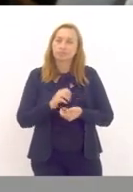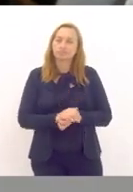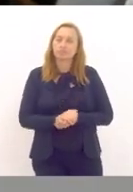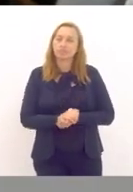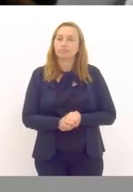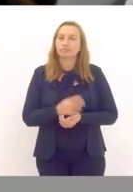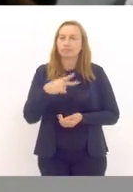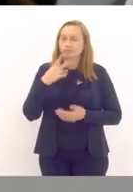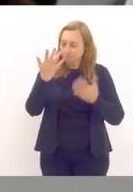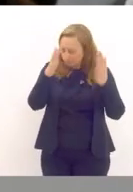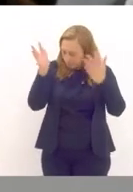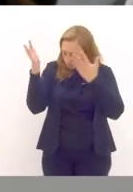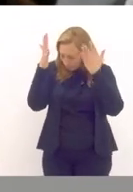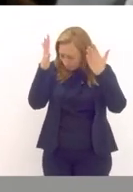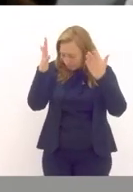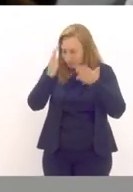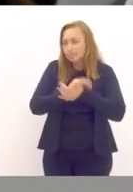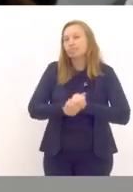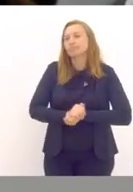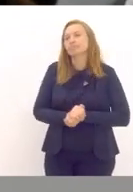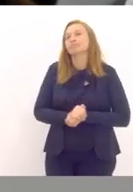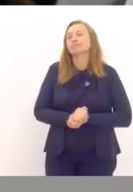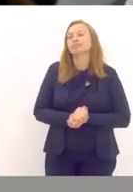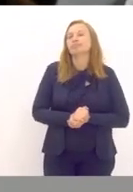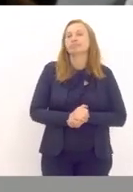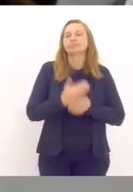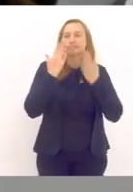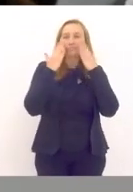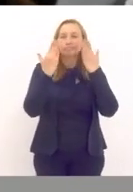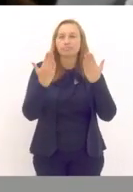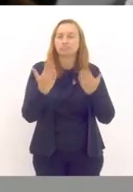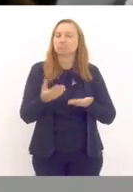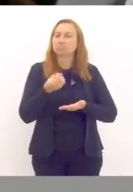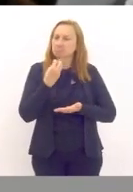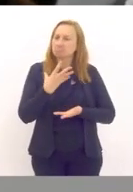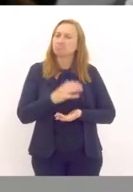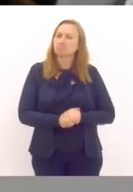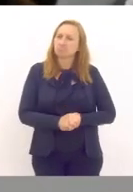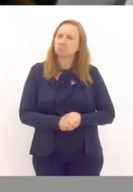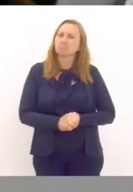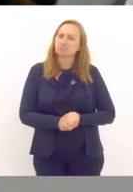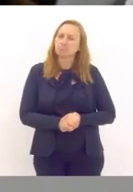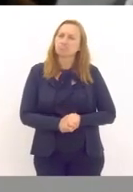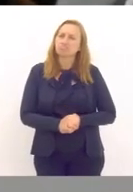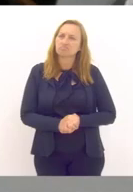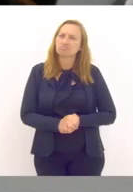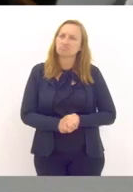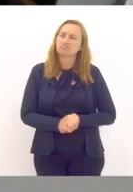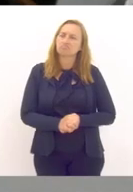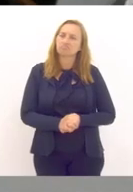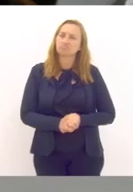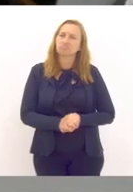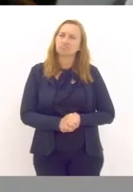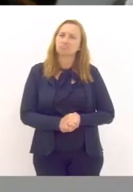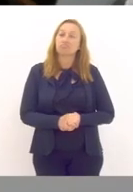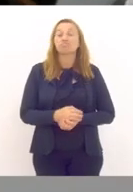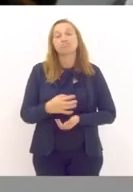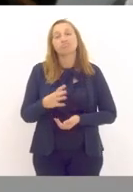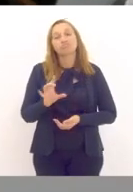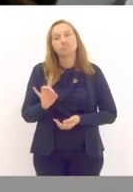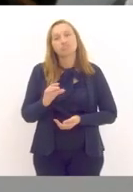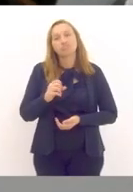contribuição, e parabenizar as exposições, que eu achei absolutamente úteis. E senti falta